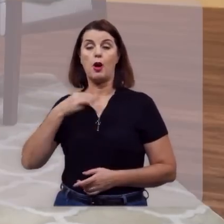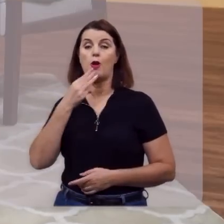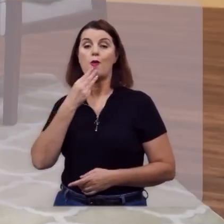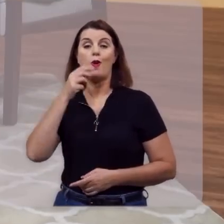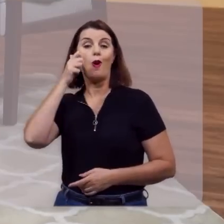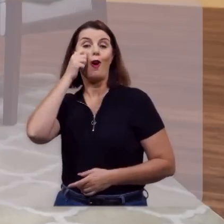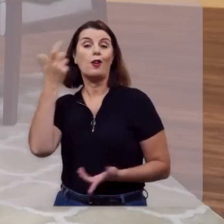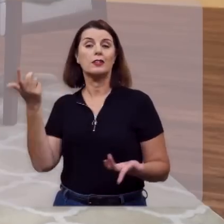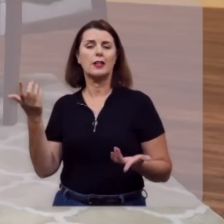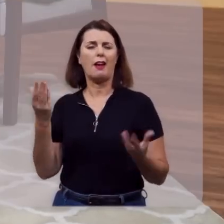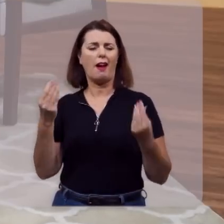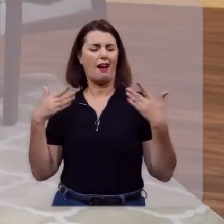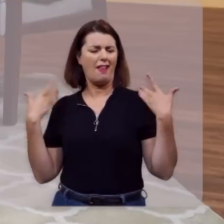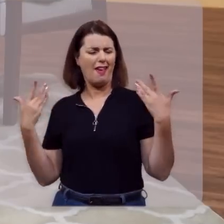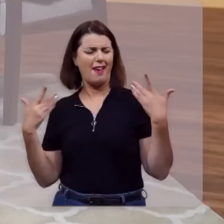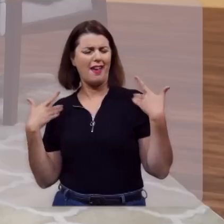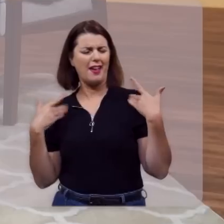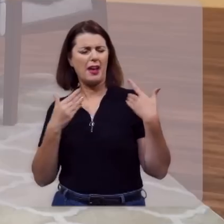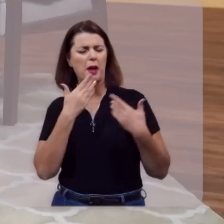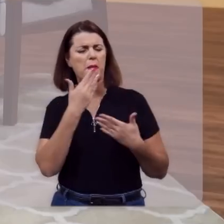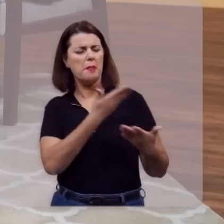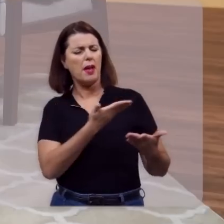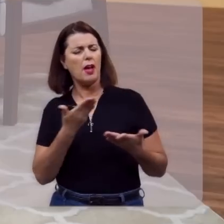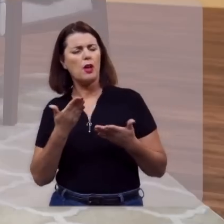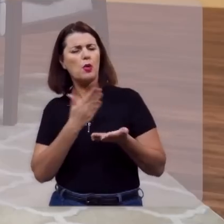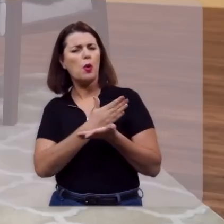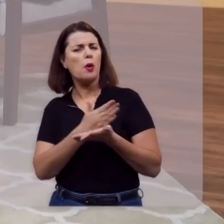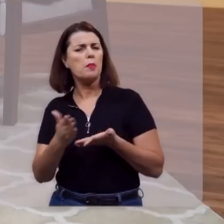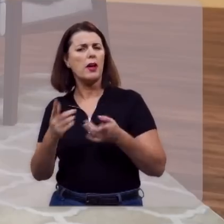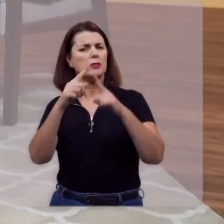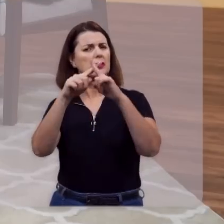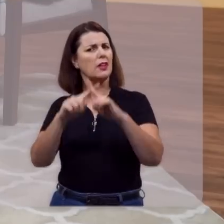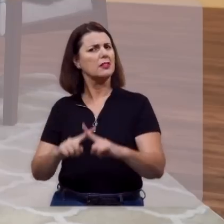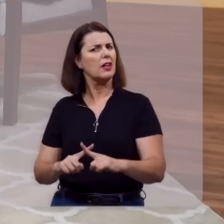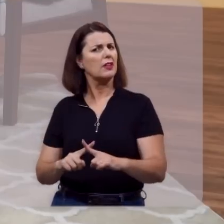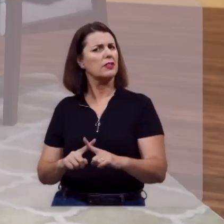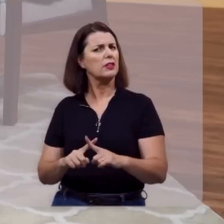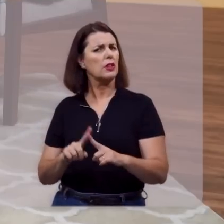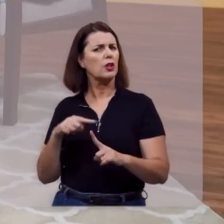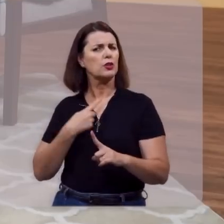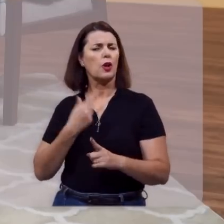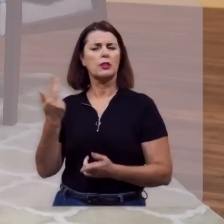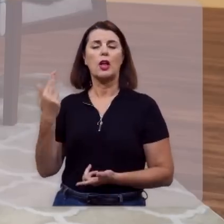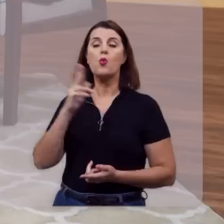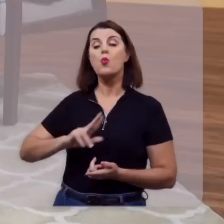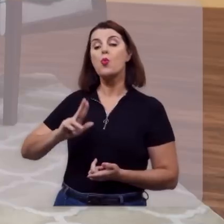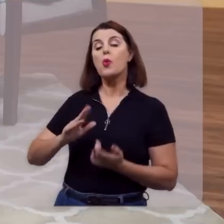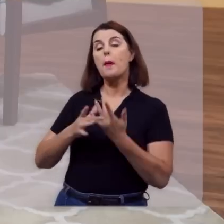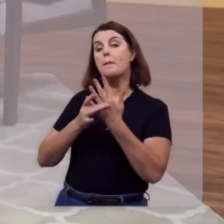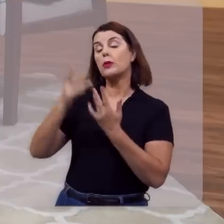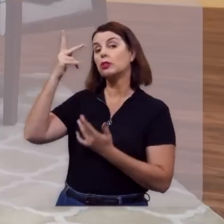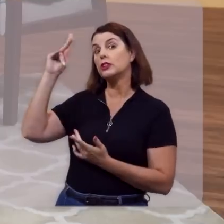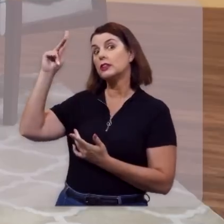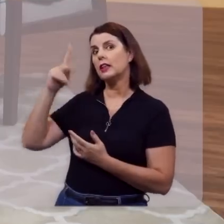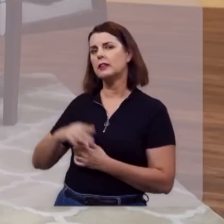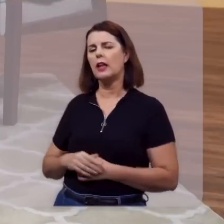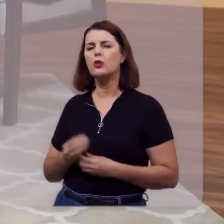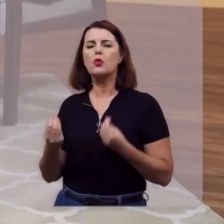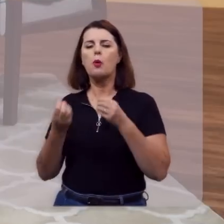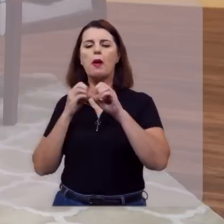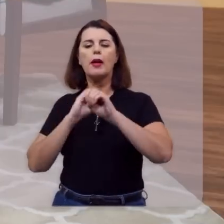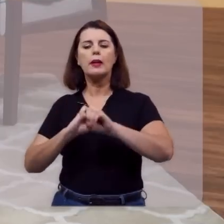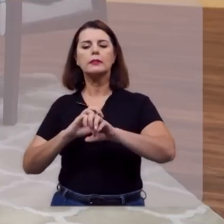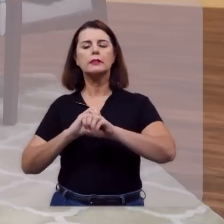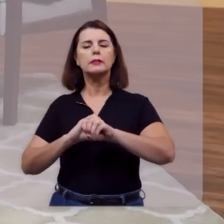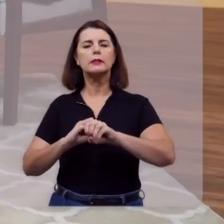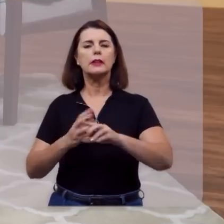alegria tê-lo conosco aqui, eu já peço que o senhor comece falando sobre os desafios de sermos instrumentos nas mãos de Deus e de